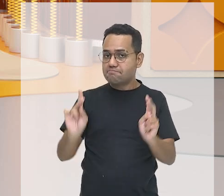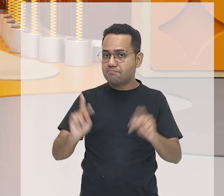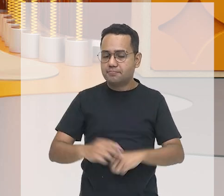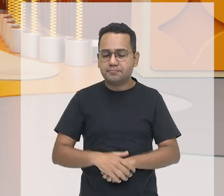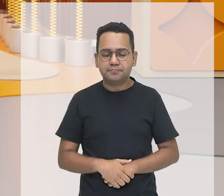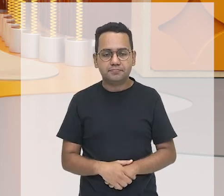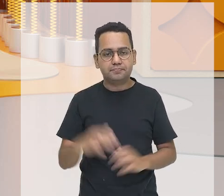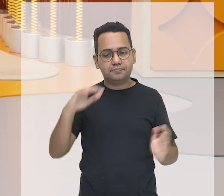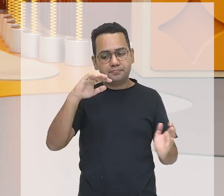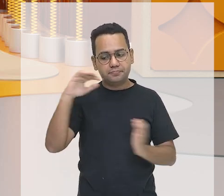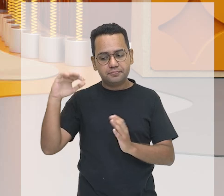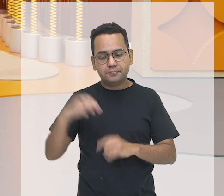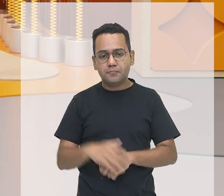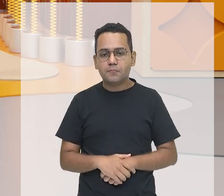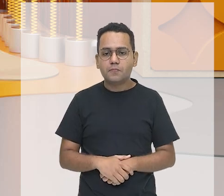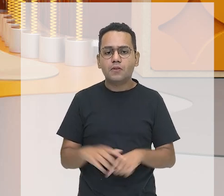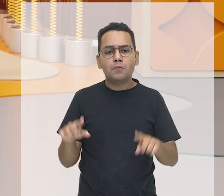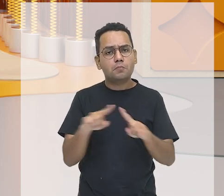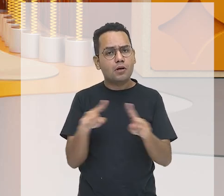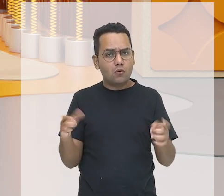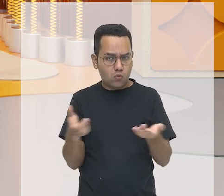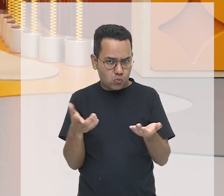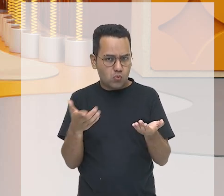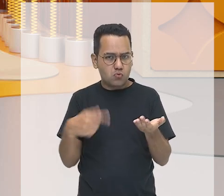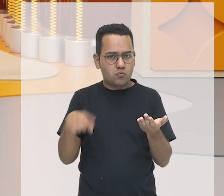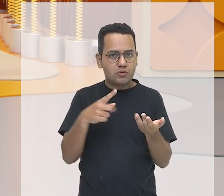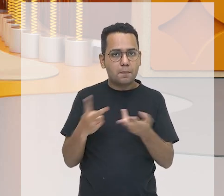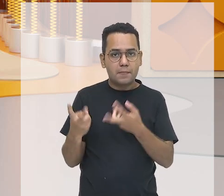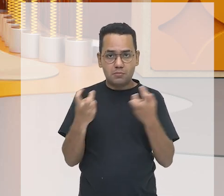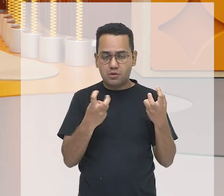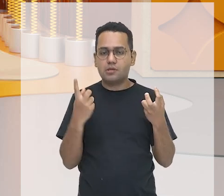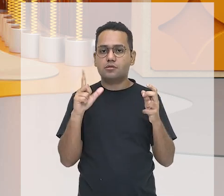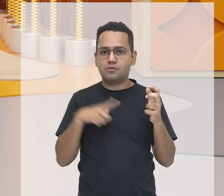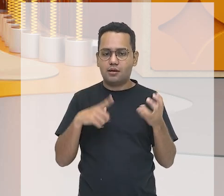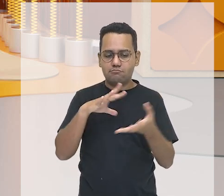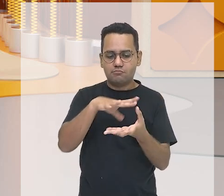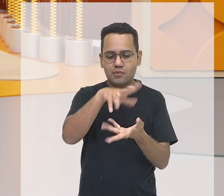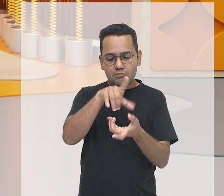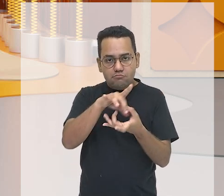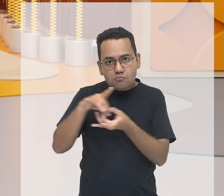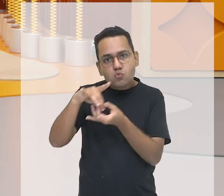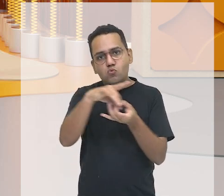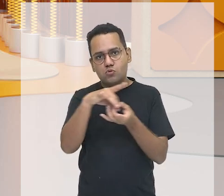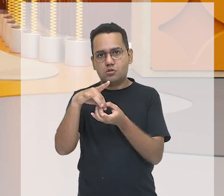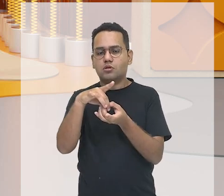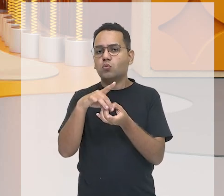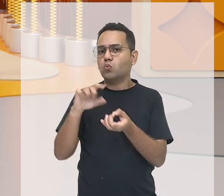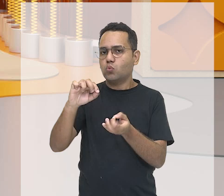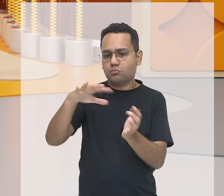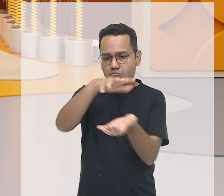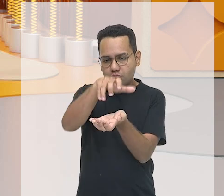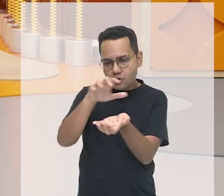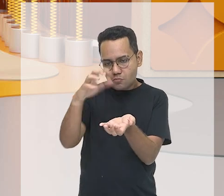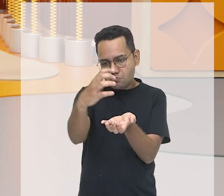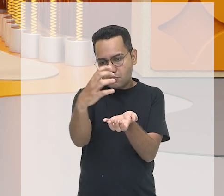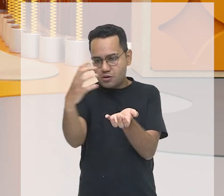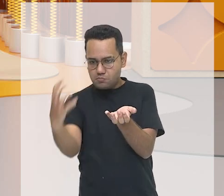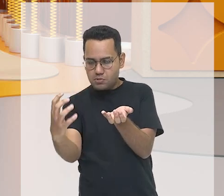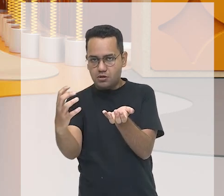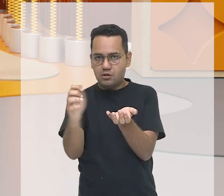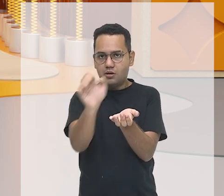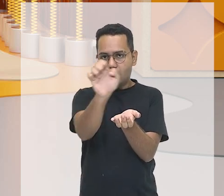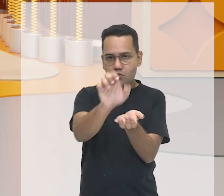né, que existe essa conexão. E lembrando, né, o continente asiático e o europeu estão aí um do lado do outro, a